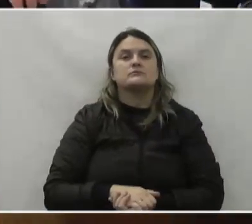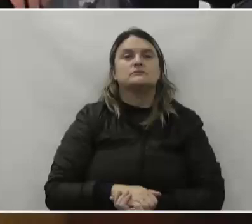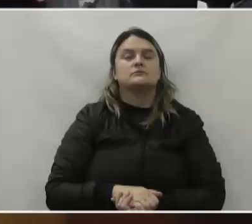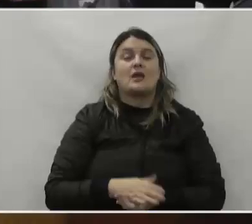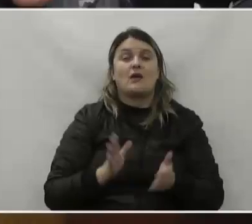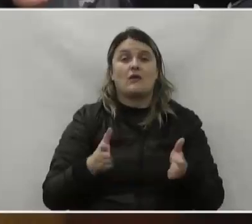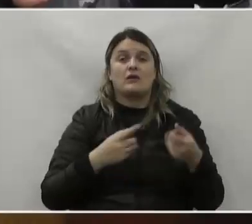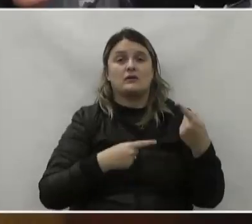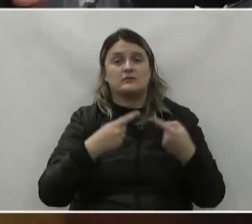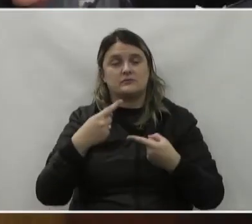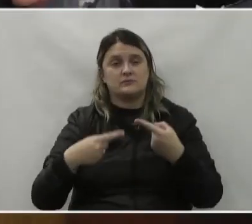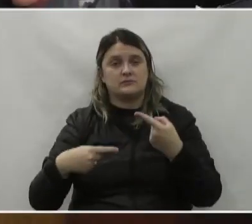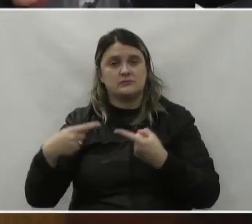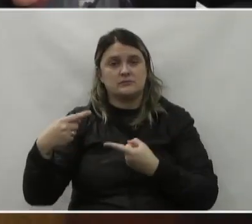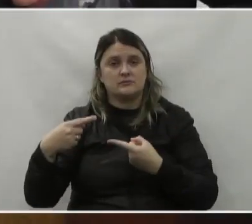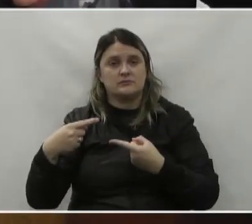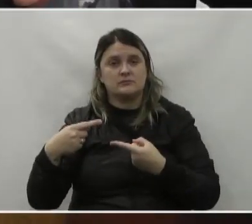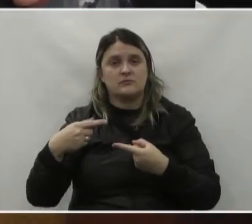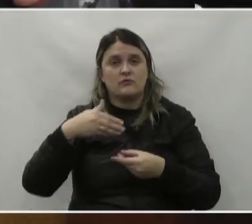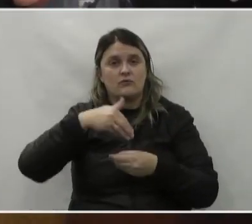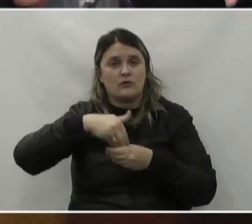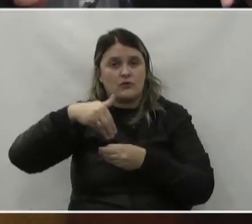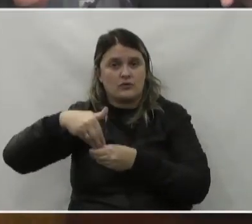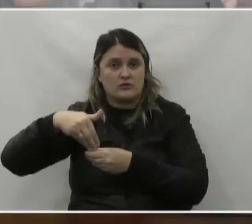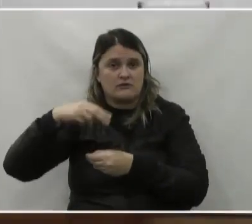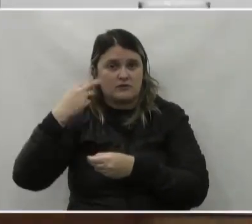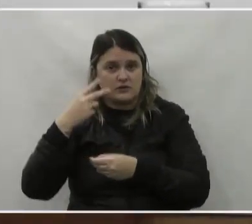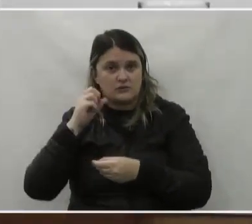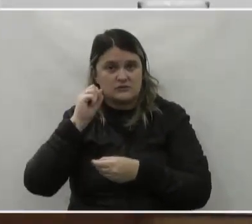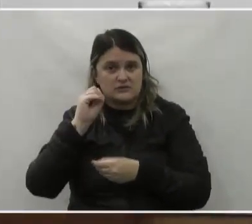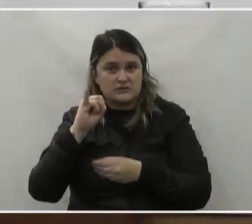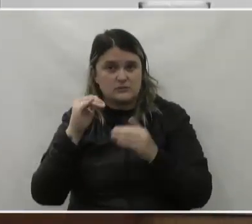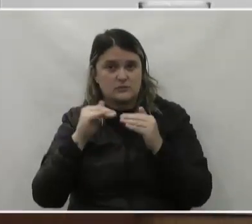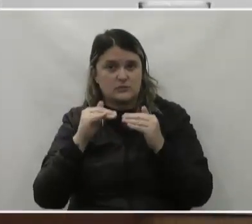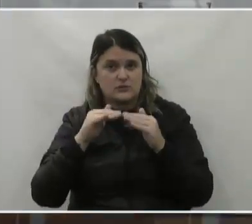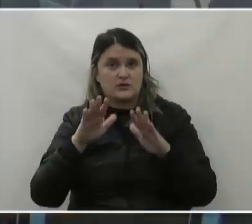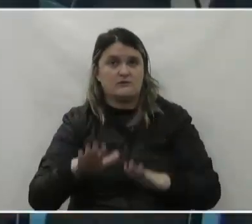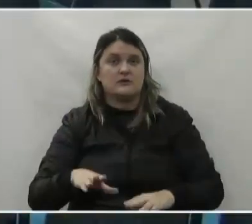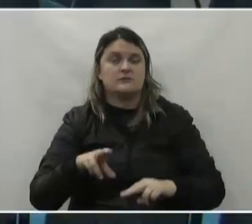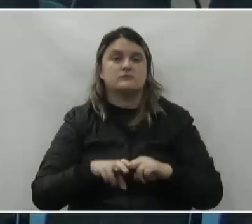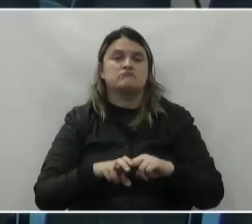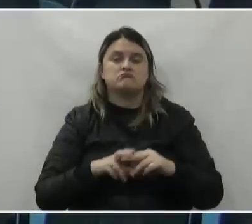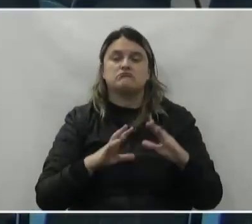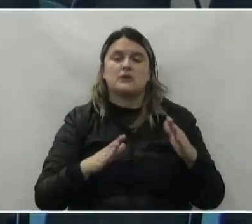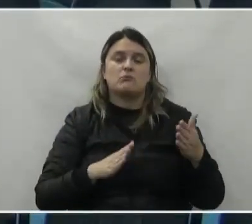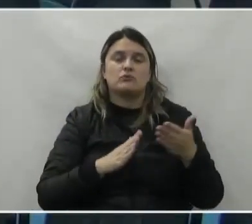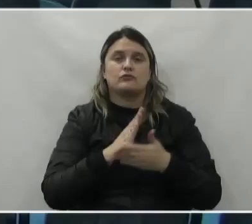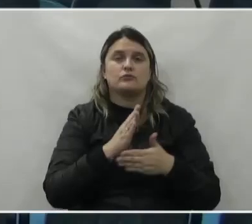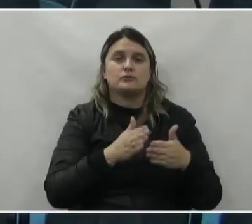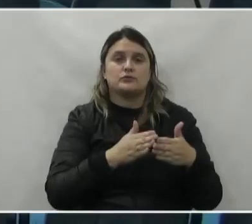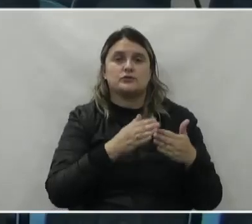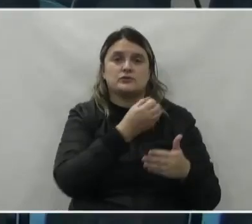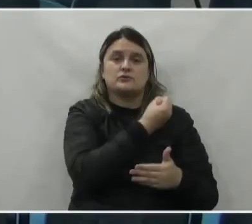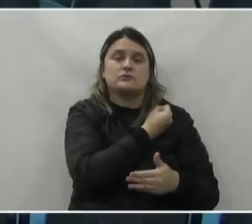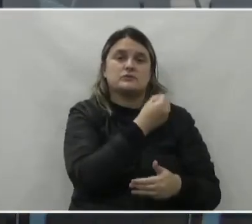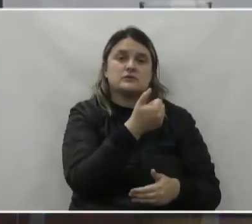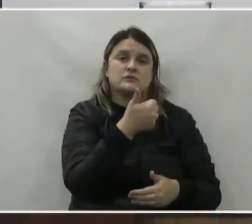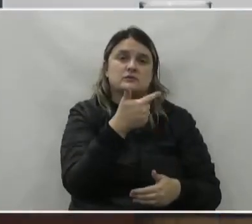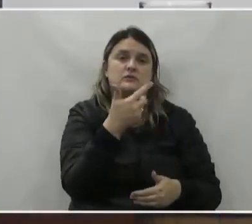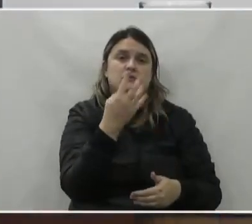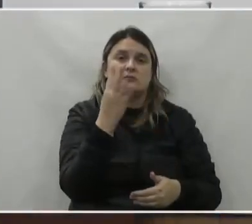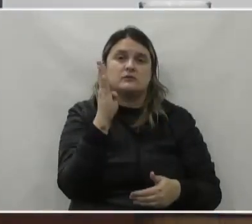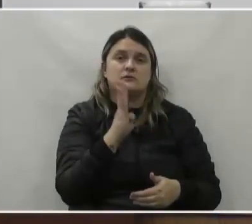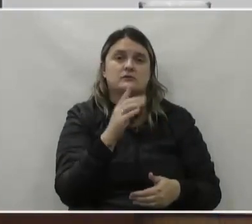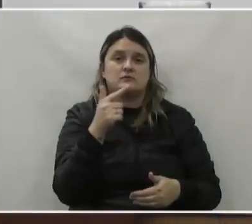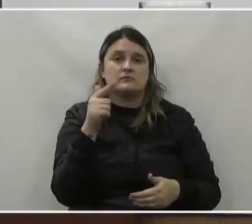Em discussão? Em votação, senhores vereadores que aprovam, permaneçam como estão. Aprovado o requerimento número